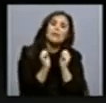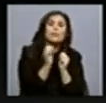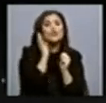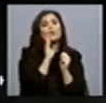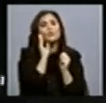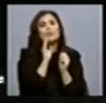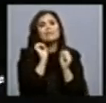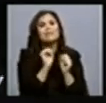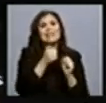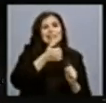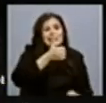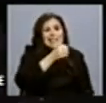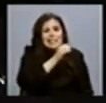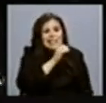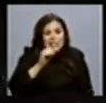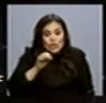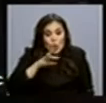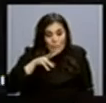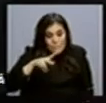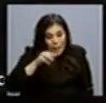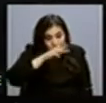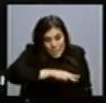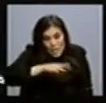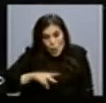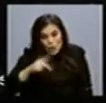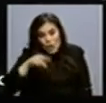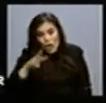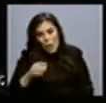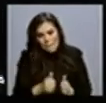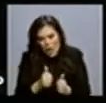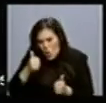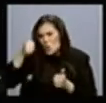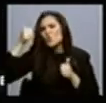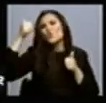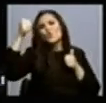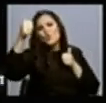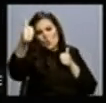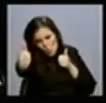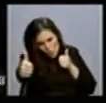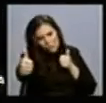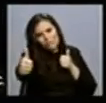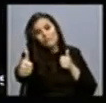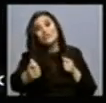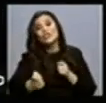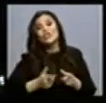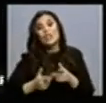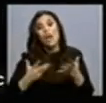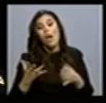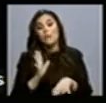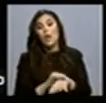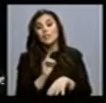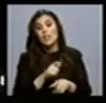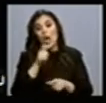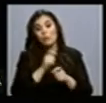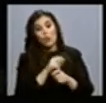cerca de 500 mil milhões de quilómetros, ou seja, ainda muito mais distante da estrela. E, portanto, quando os astrónomos olharam para